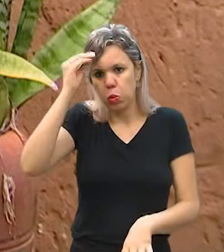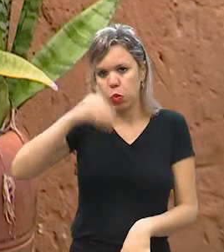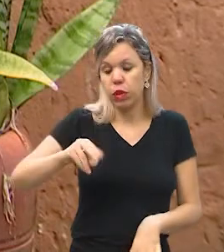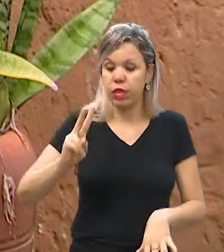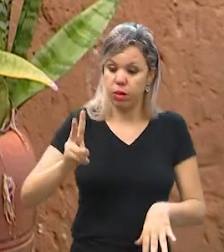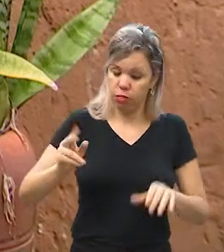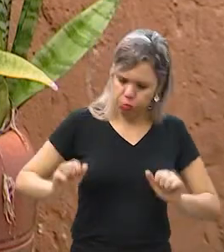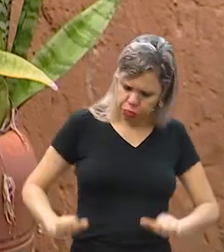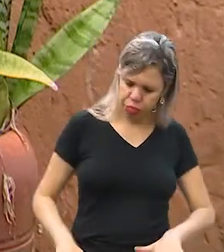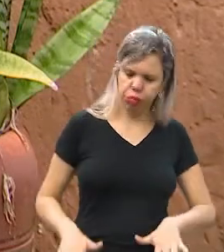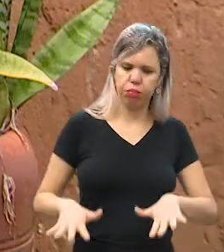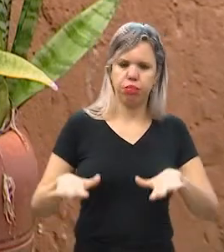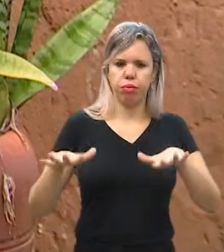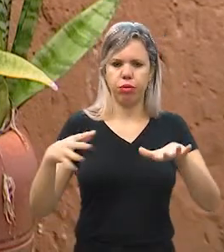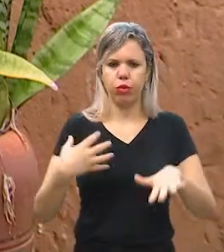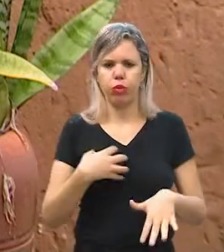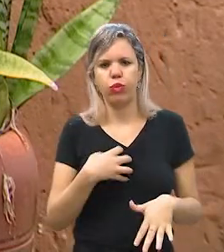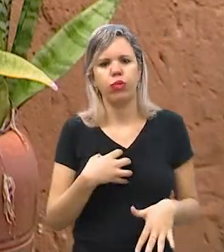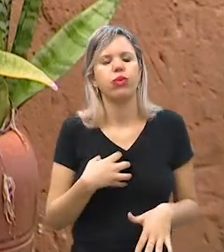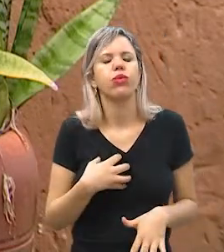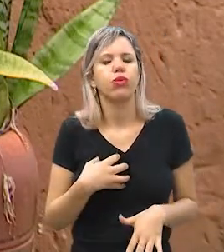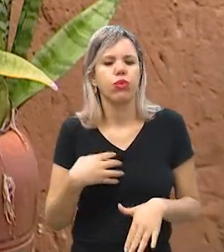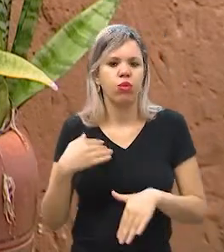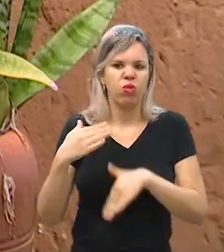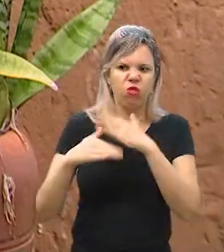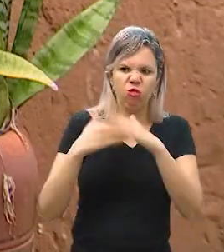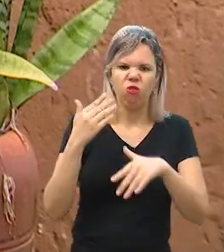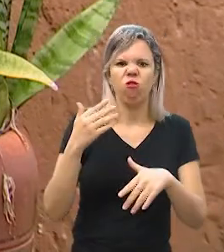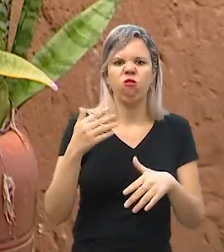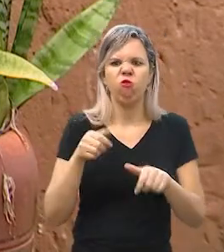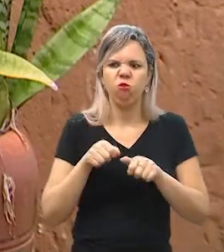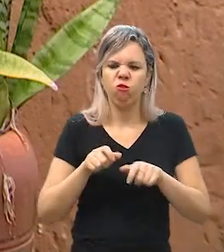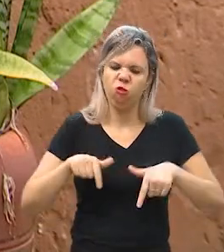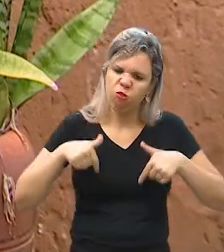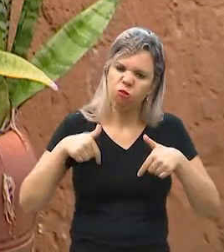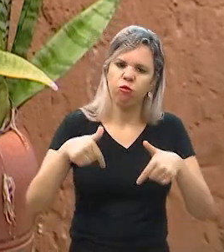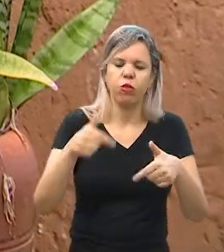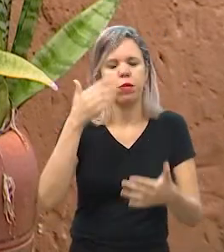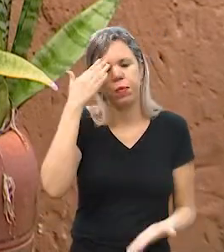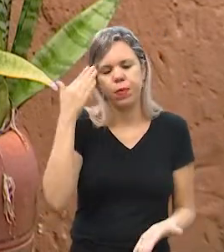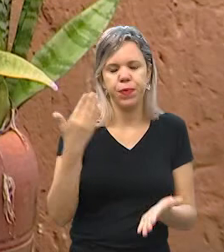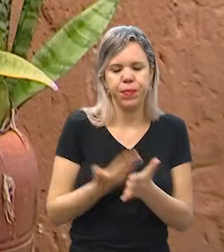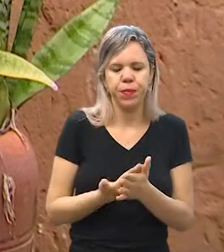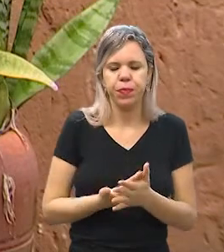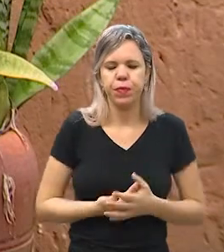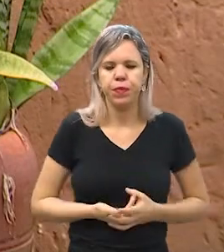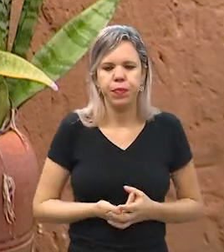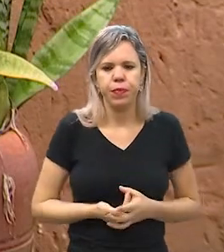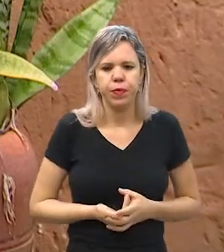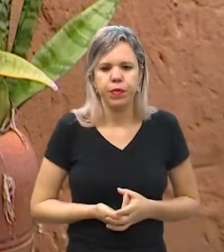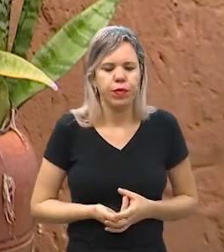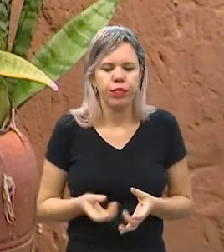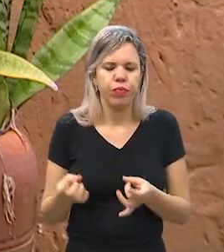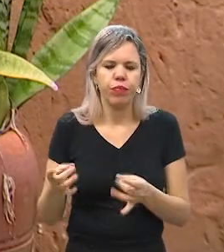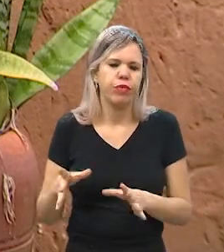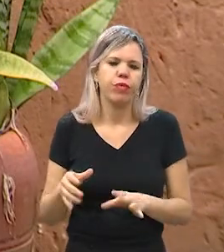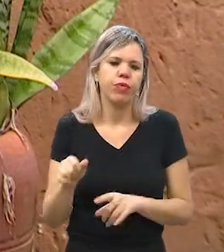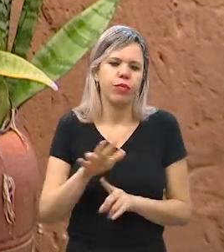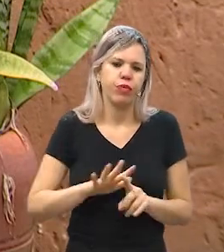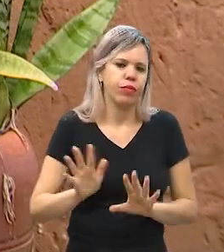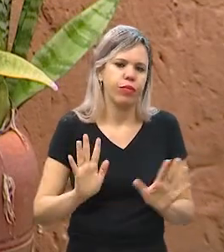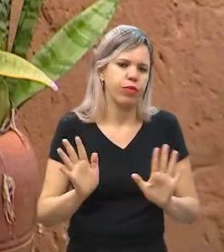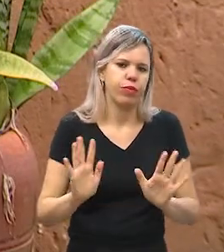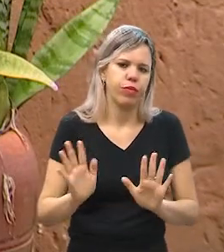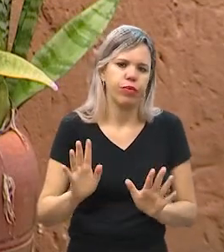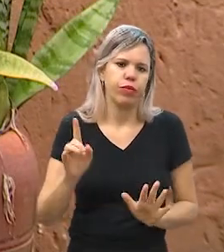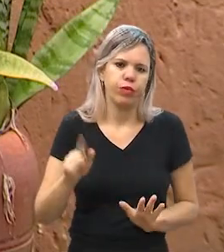pequena, ela tinha esse espírito assim avassalador de lutar por aquilo que ela acreditava e não deixar que a sociedade,